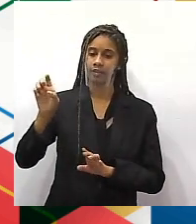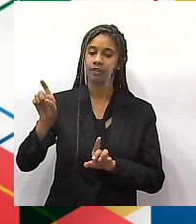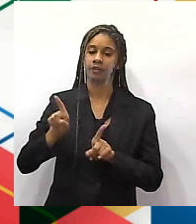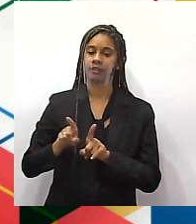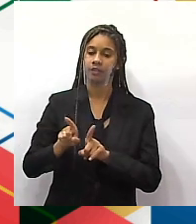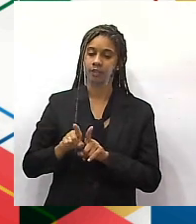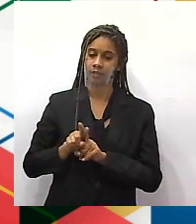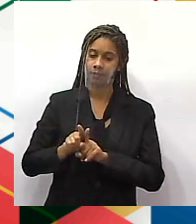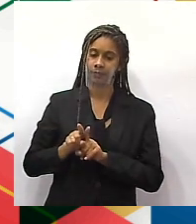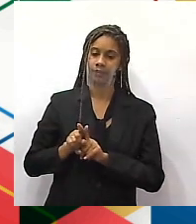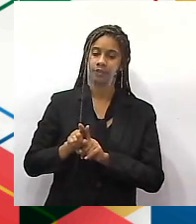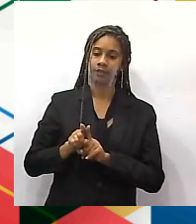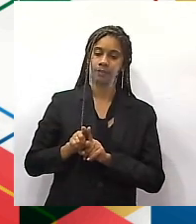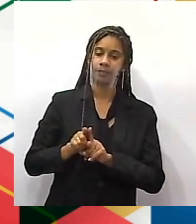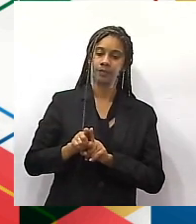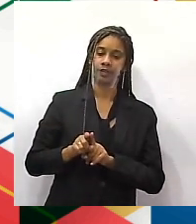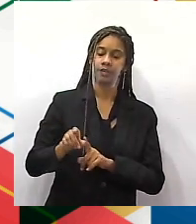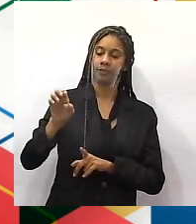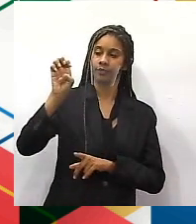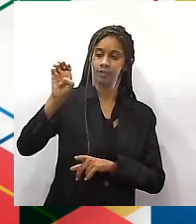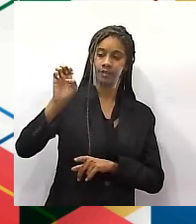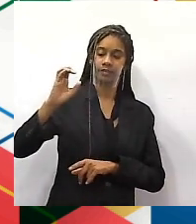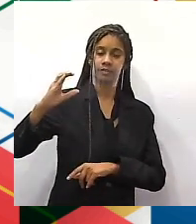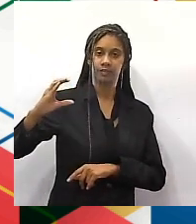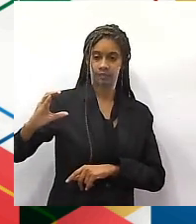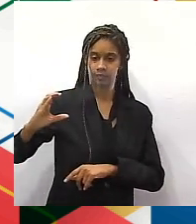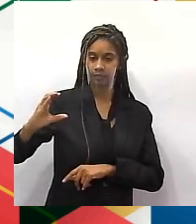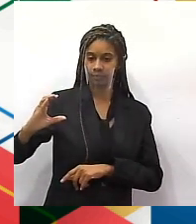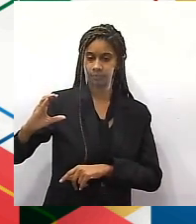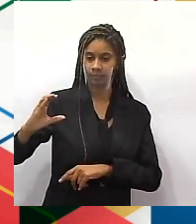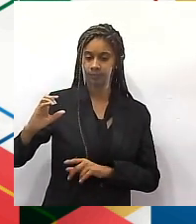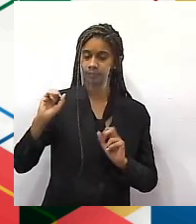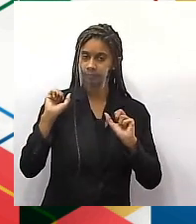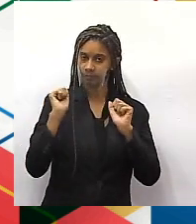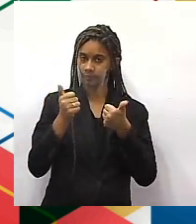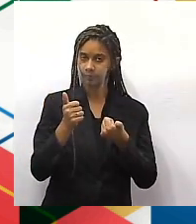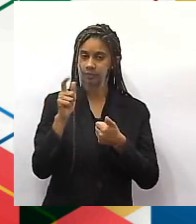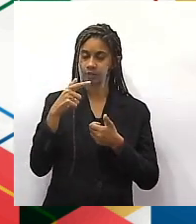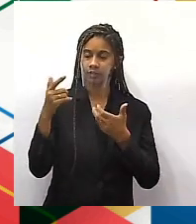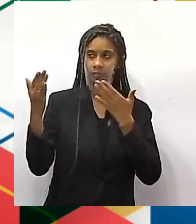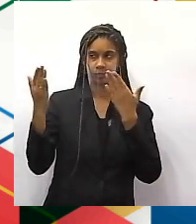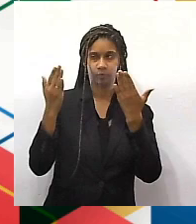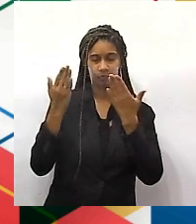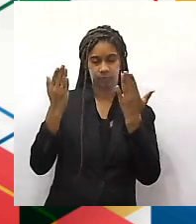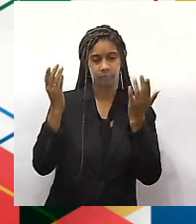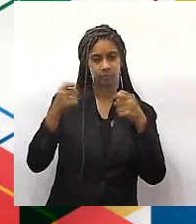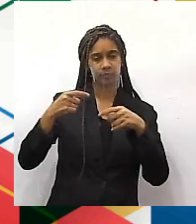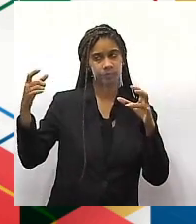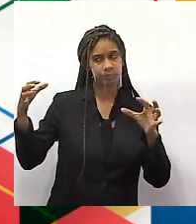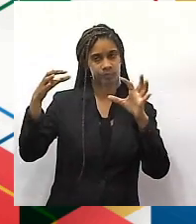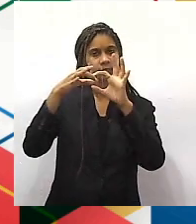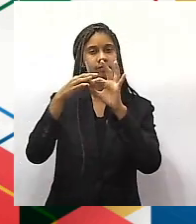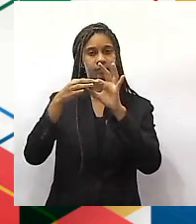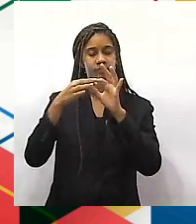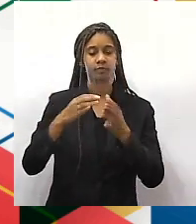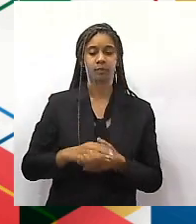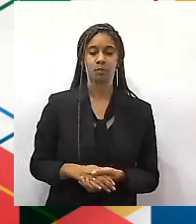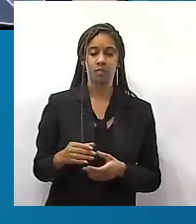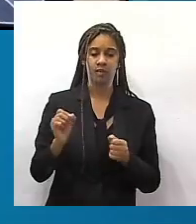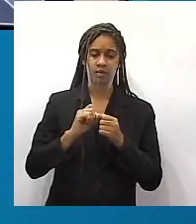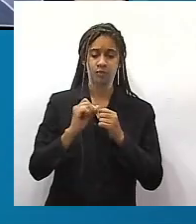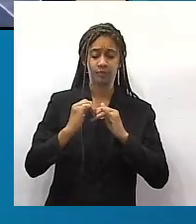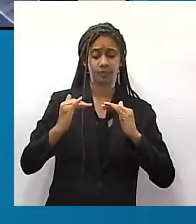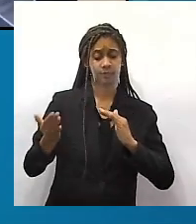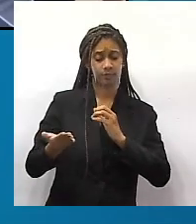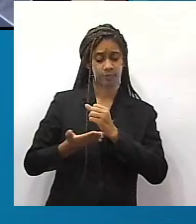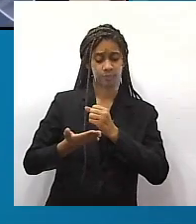para o segmento EC. Então, são esses correspondentes. Você poderia fazer, eu fiz aí de baixo para cima, né,